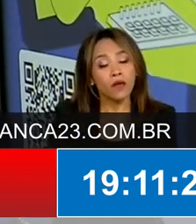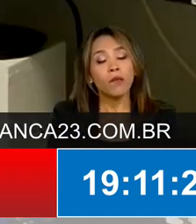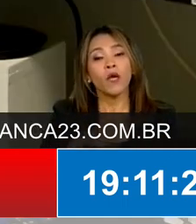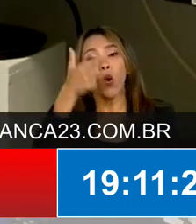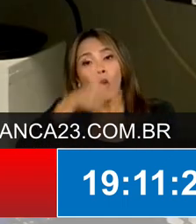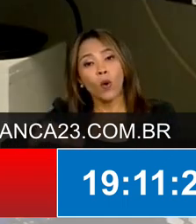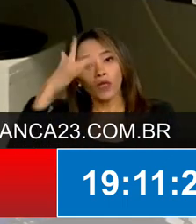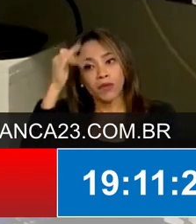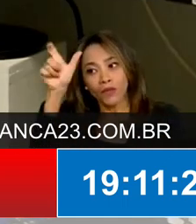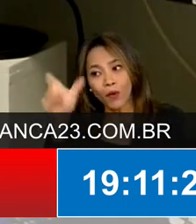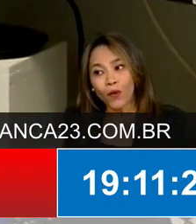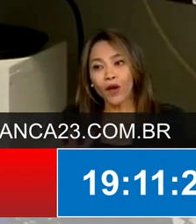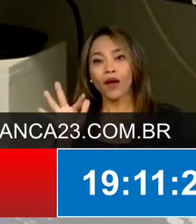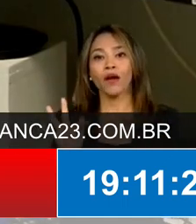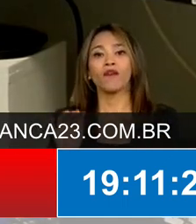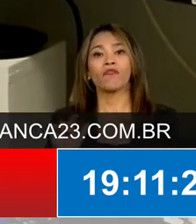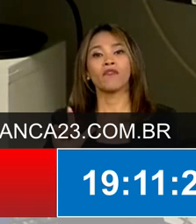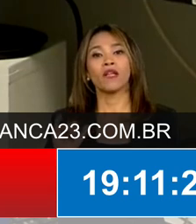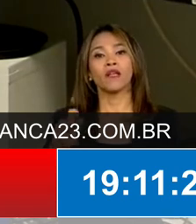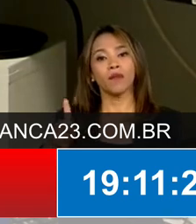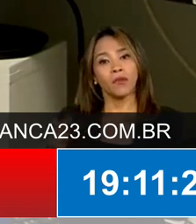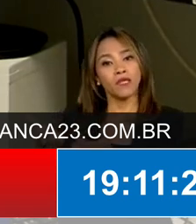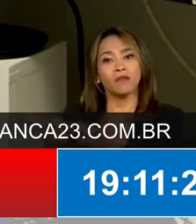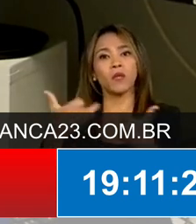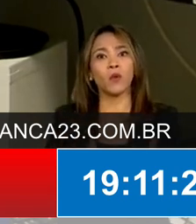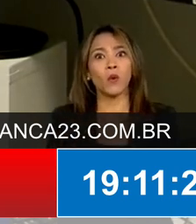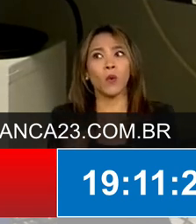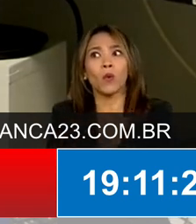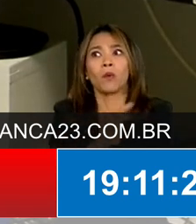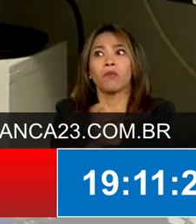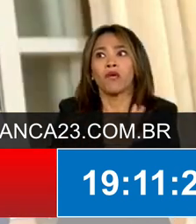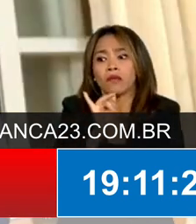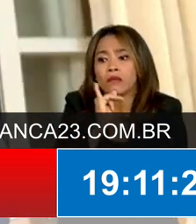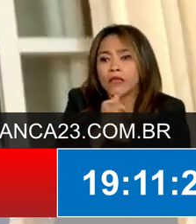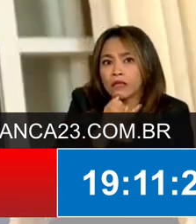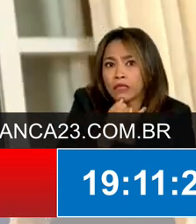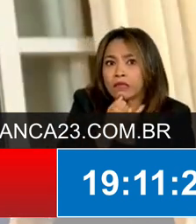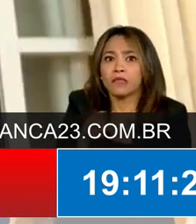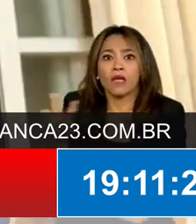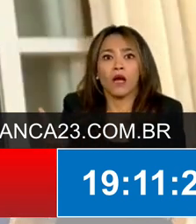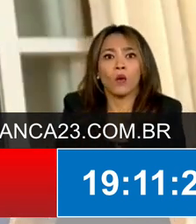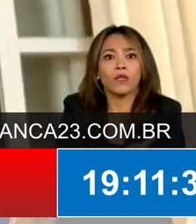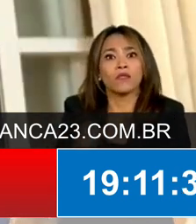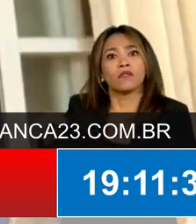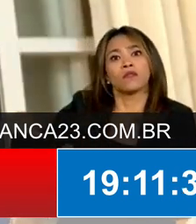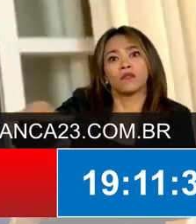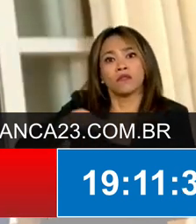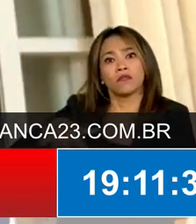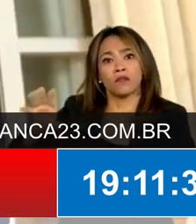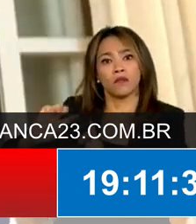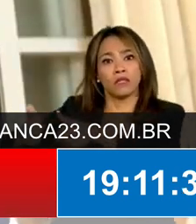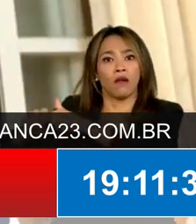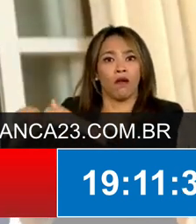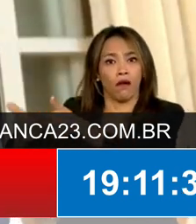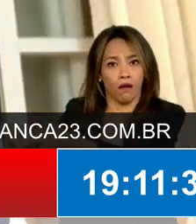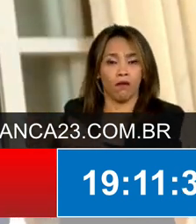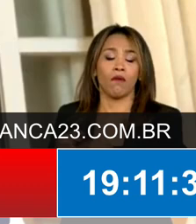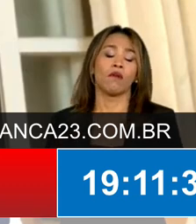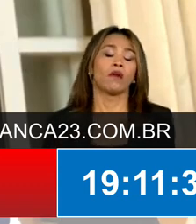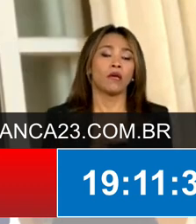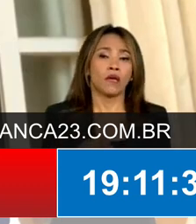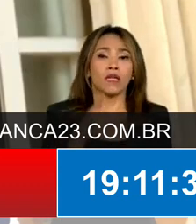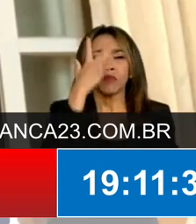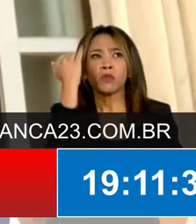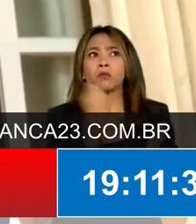vive Felipe bichoff contou sobre o clima de medo e tristeza que tomou conta de Israel muitas pessoas amedrontadas então a gente